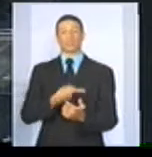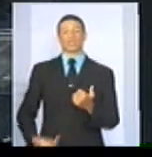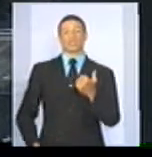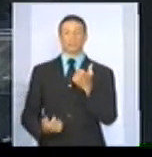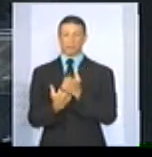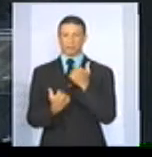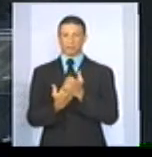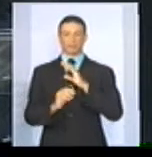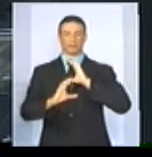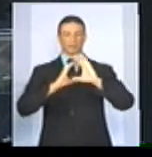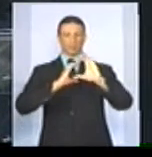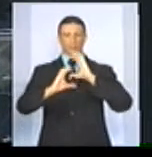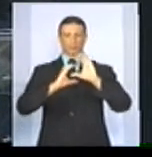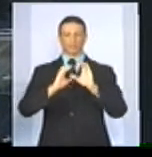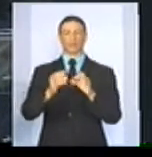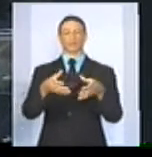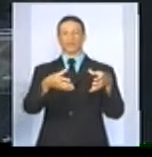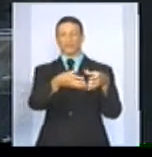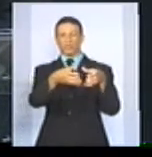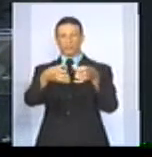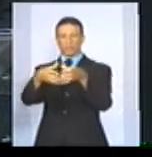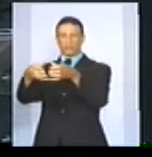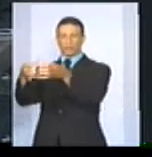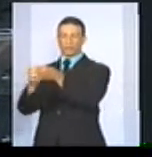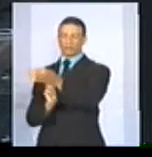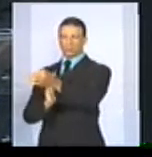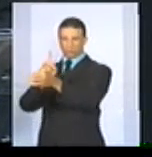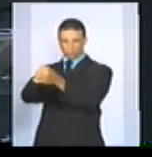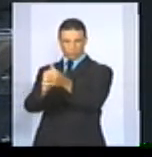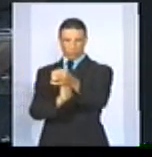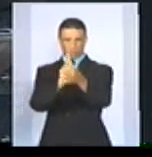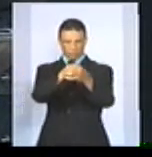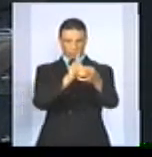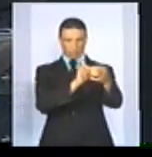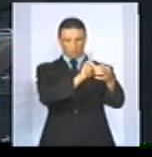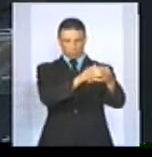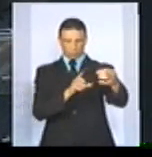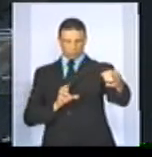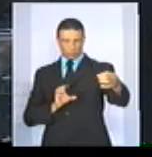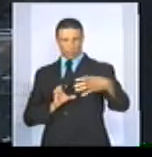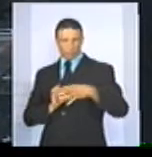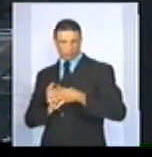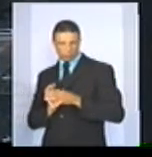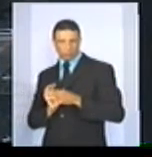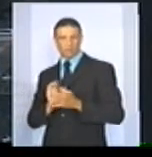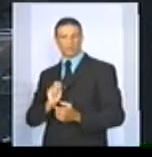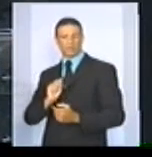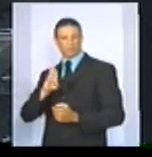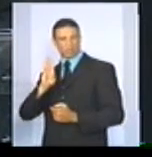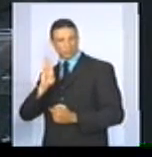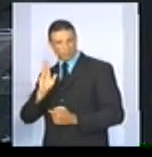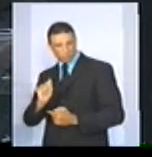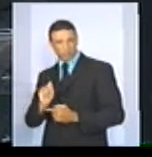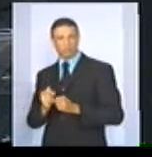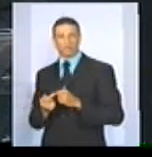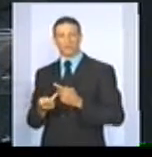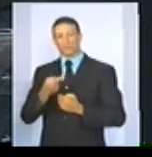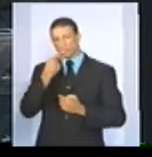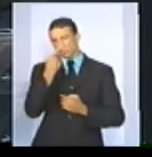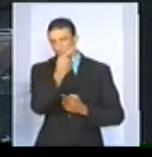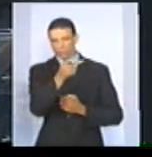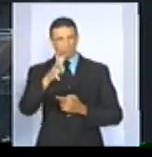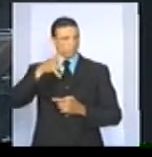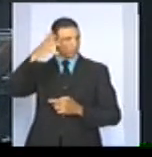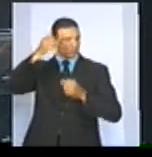um dos grupos cujas emissoras se constituem em afiliadas da ABRA, e falo nessa condição de executivo do setor da